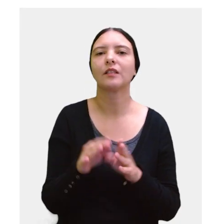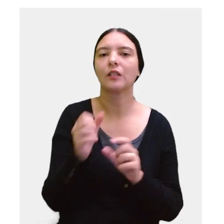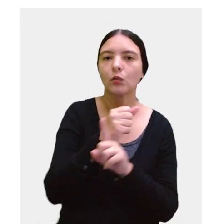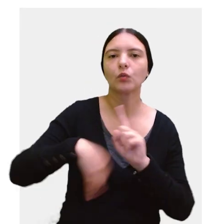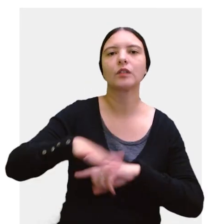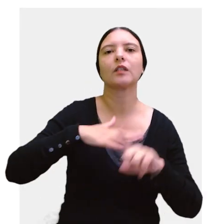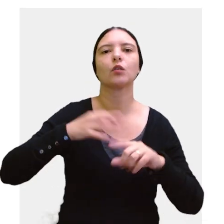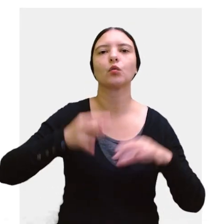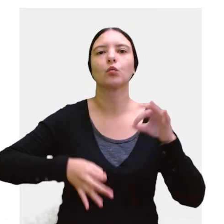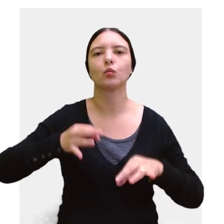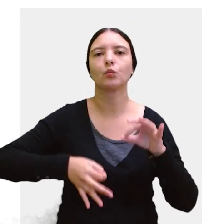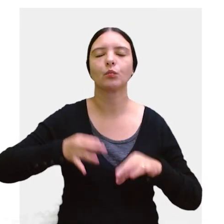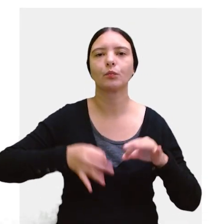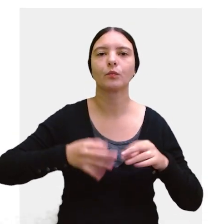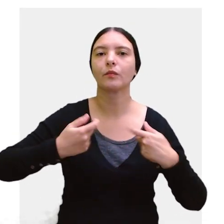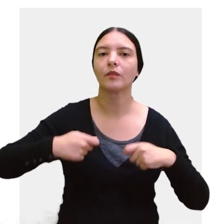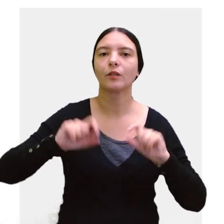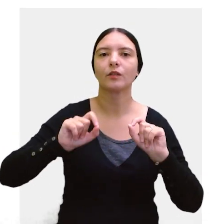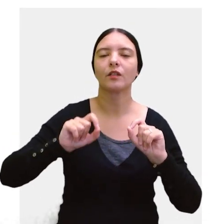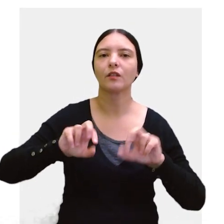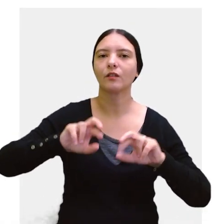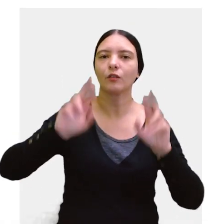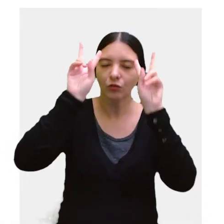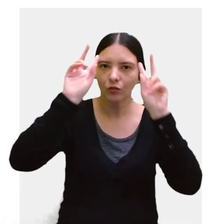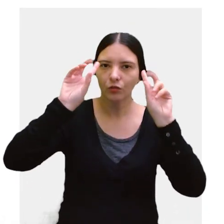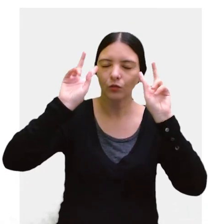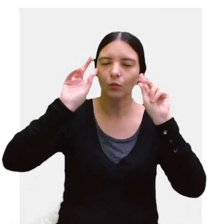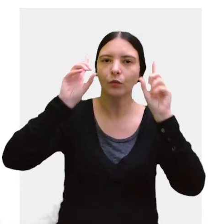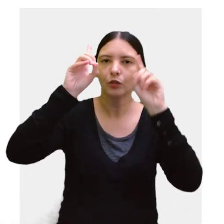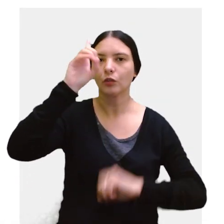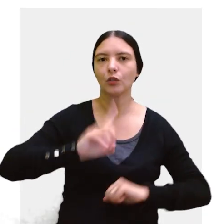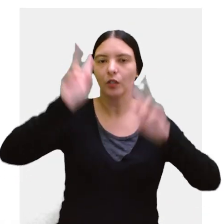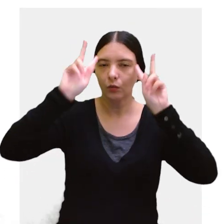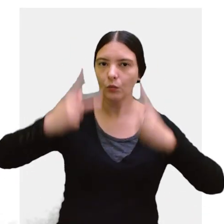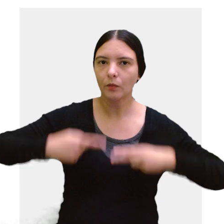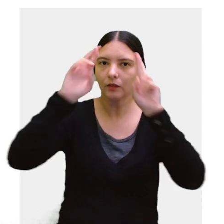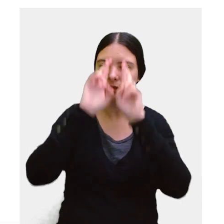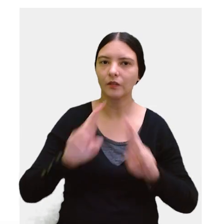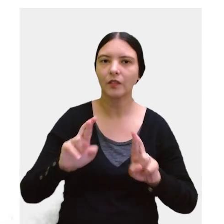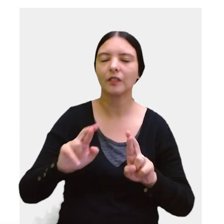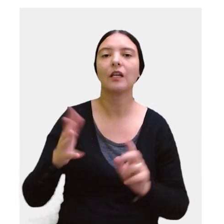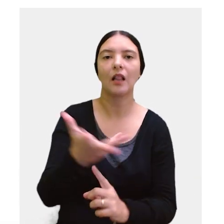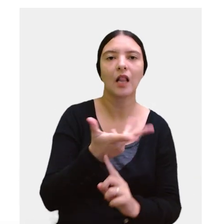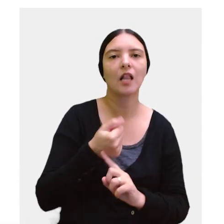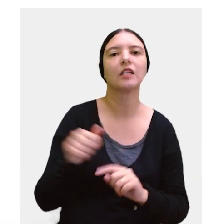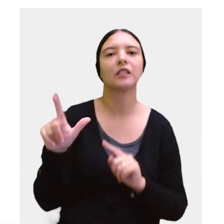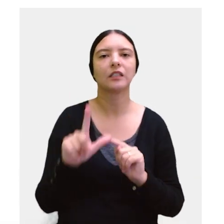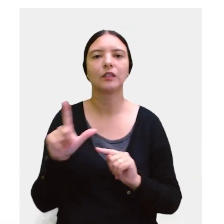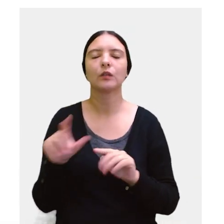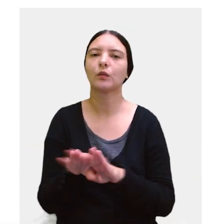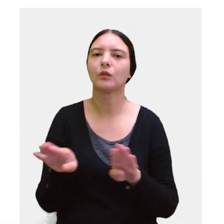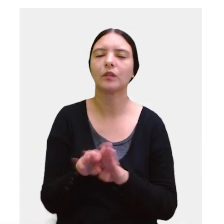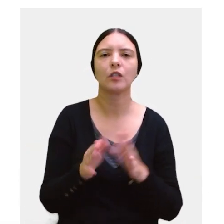sociedade justa pressupõe o respeito aos direitos humanos. E a fruição da arte e da literatura, em todas as modalidades,